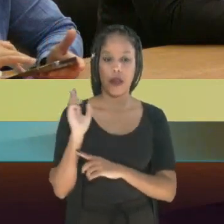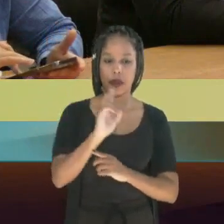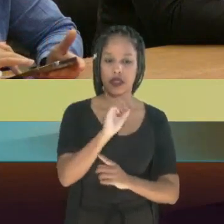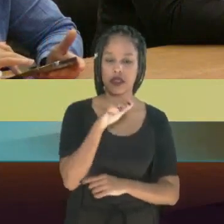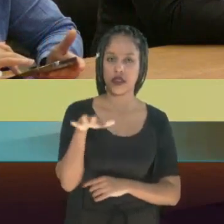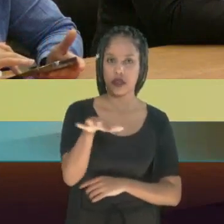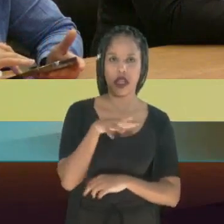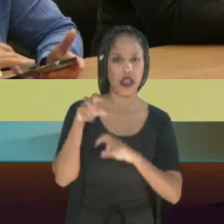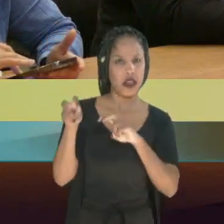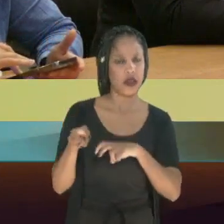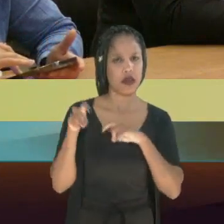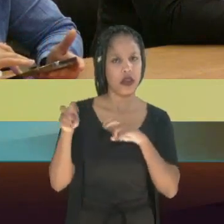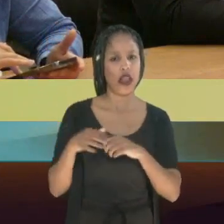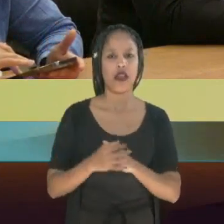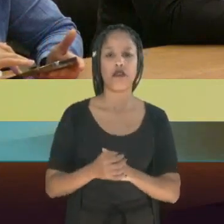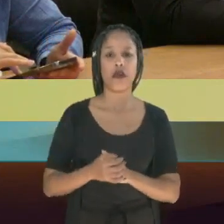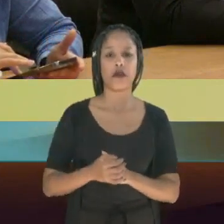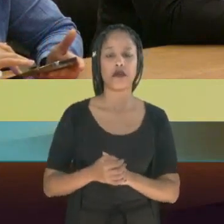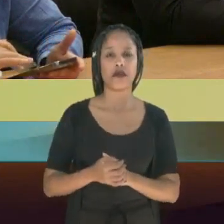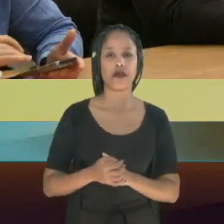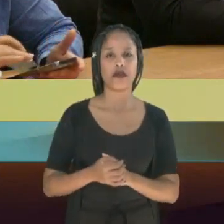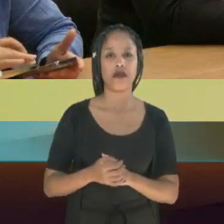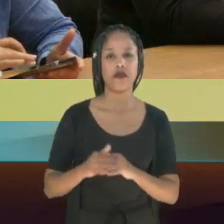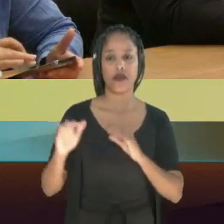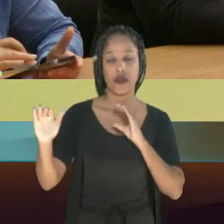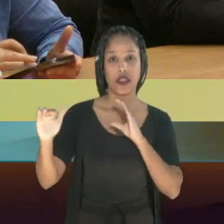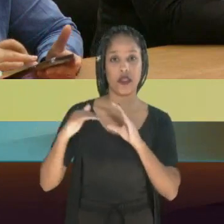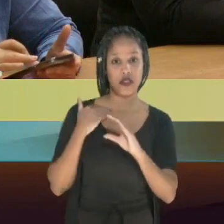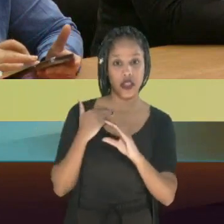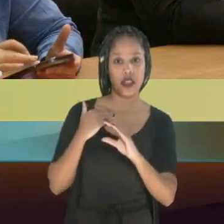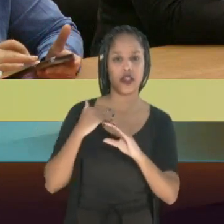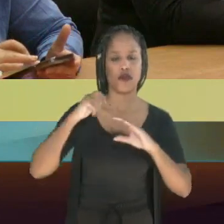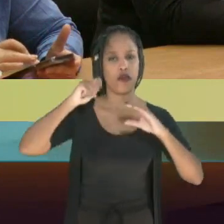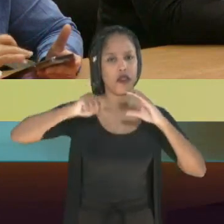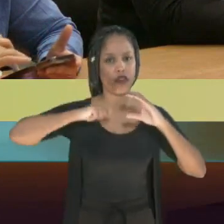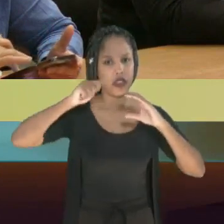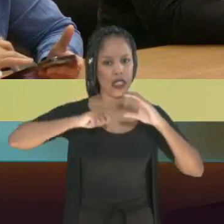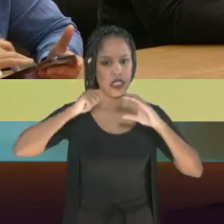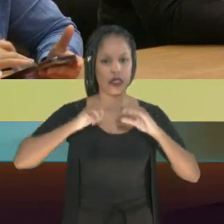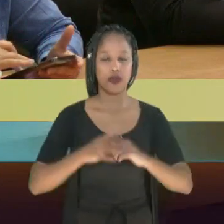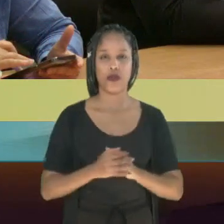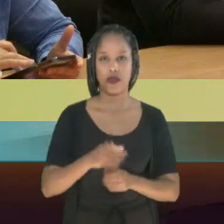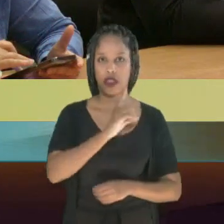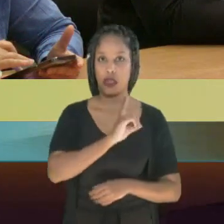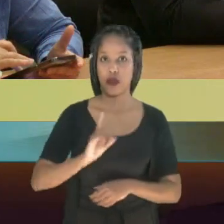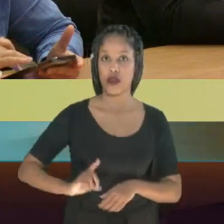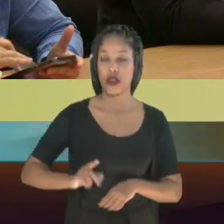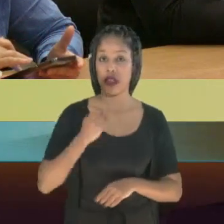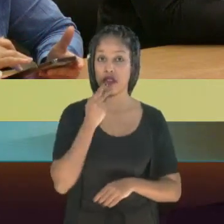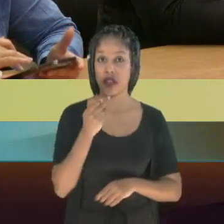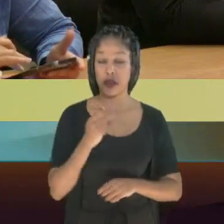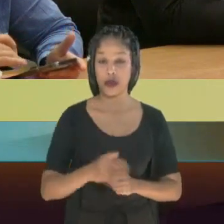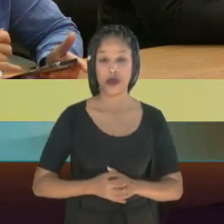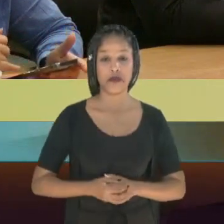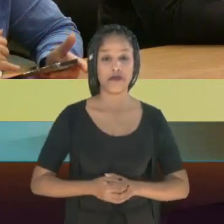agro, mandando, inclusive, esse vídeo, a fala de um deputado,